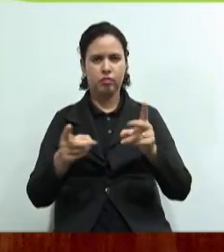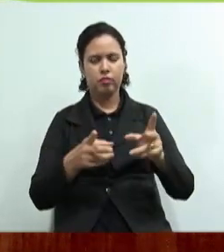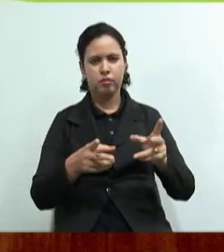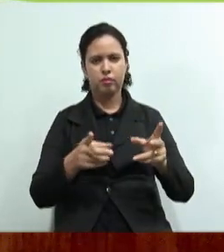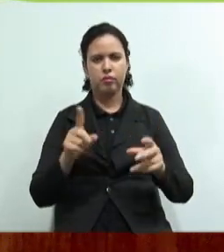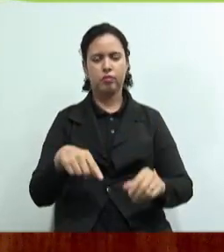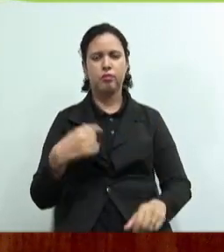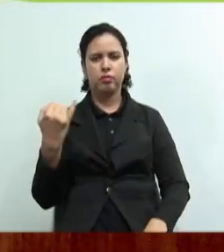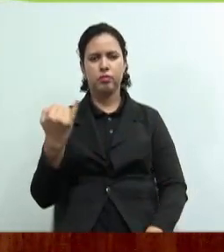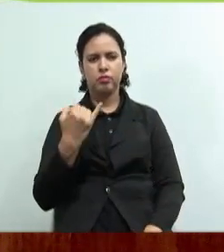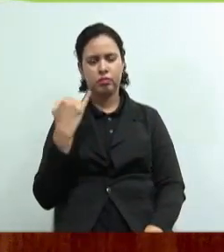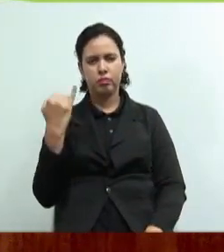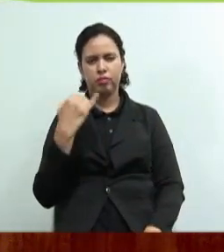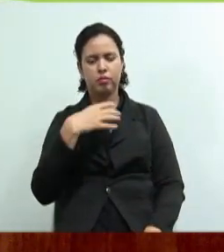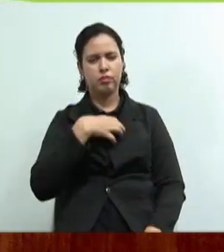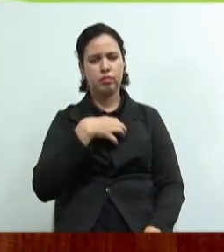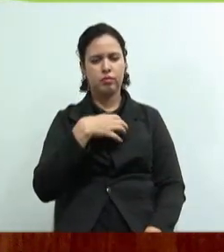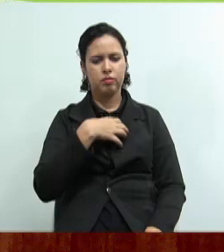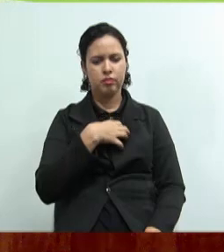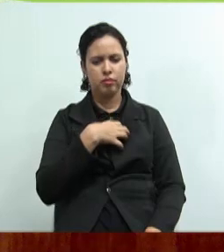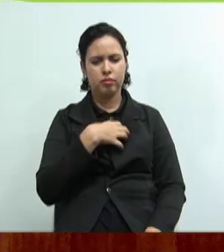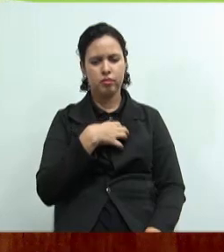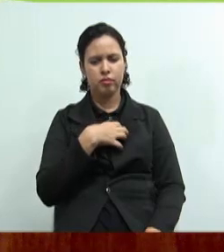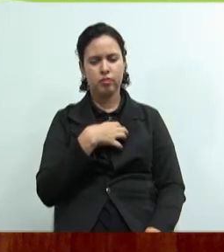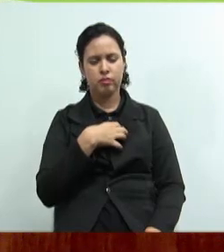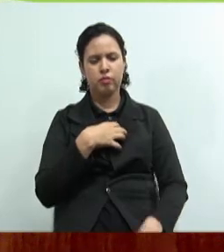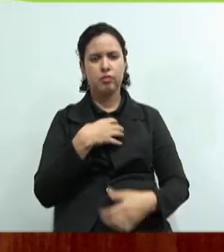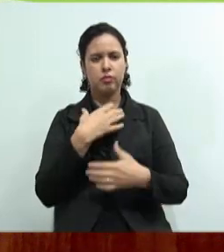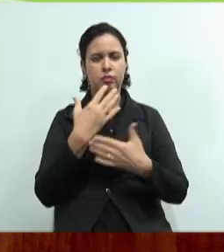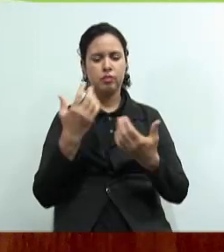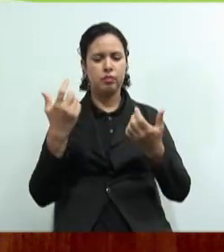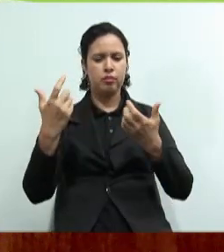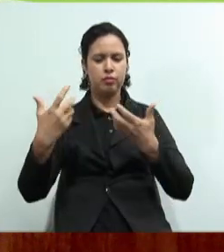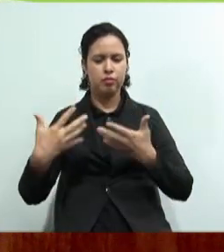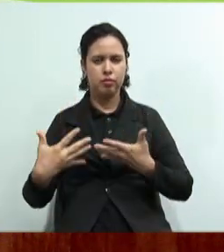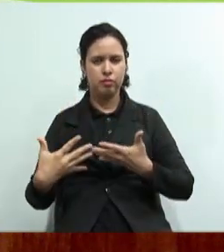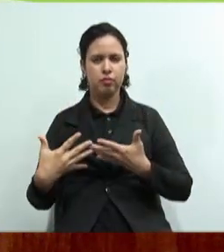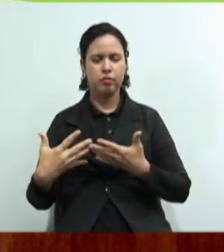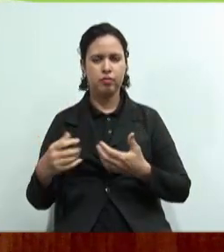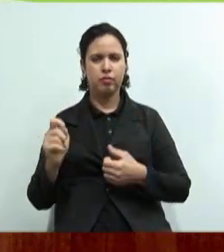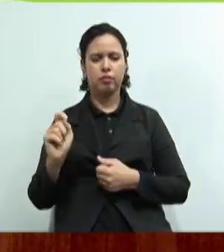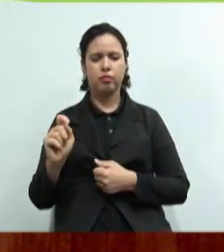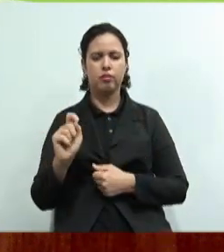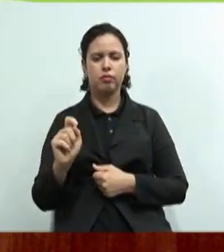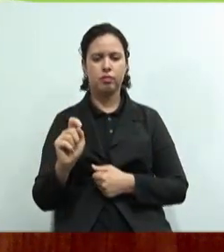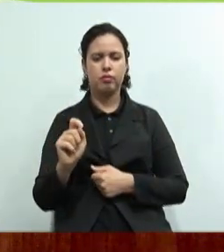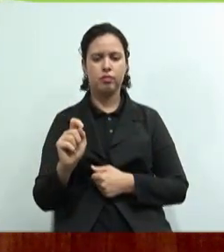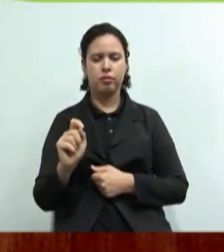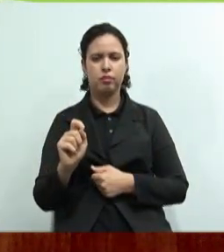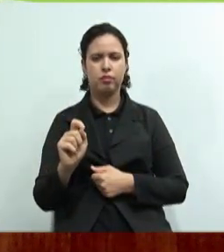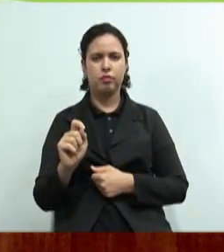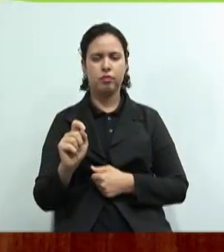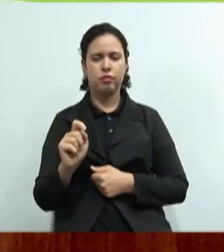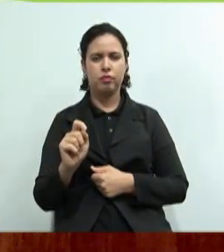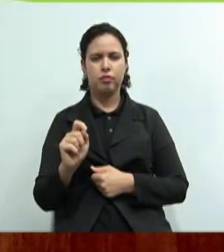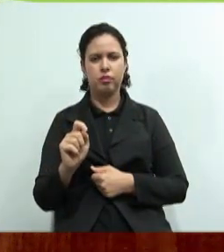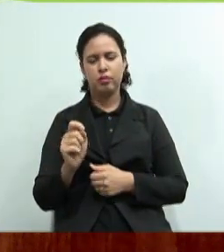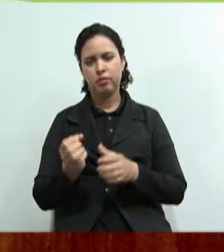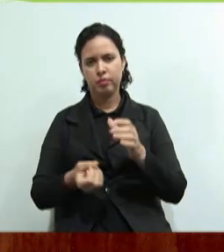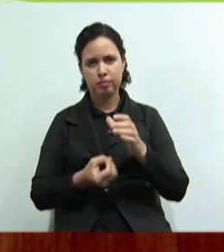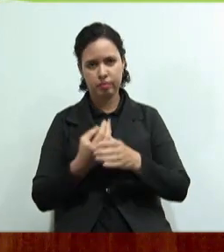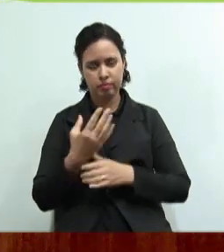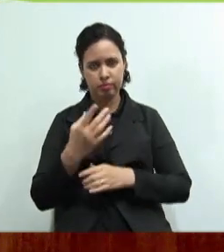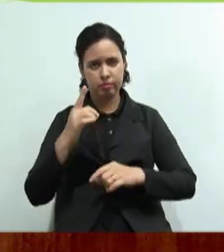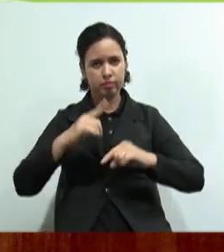Essa é a importância da sensibilização. E quando você fala sobre produção tão completa quanto possível dos produtos